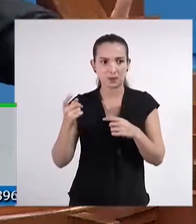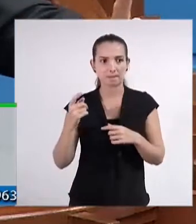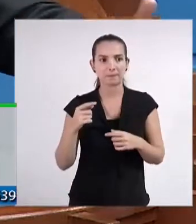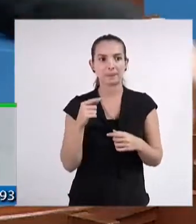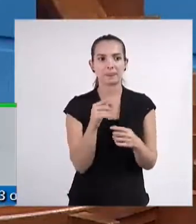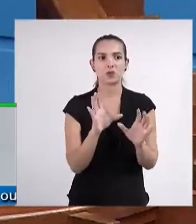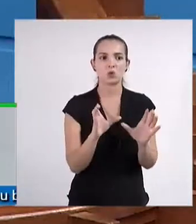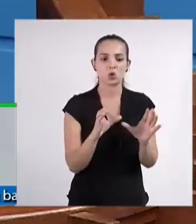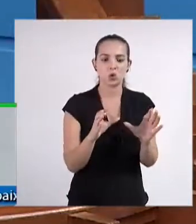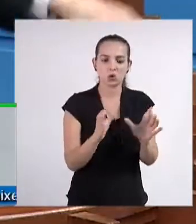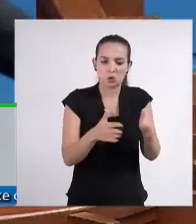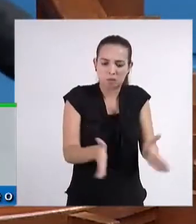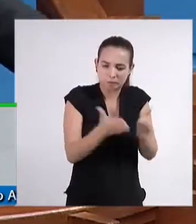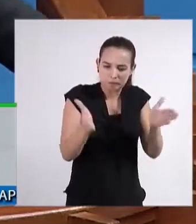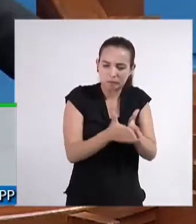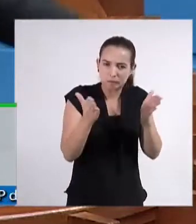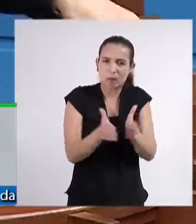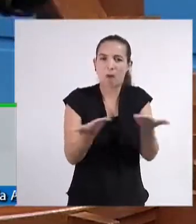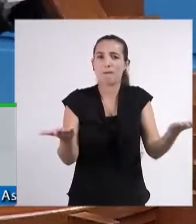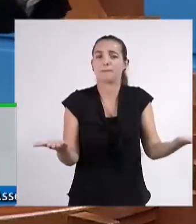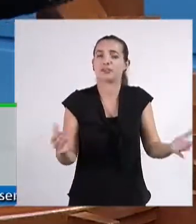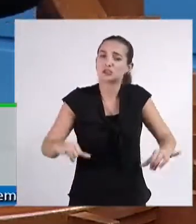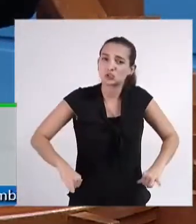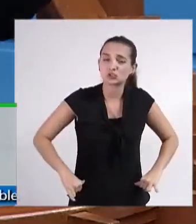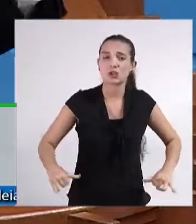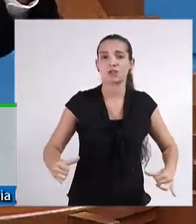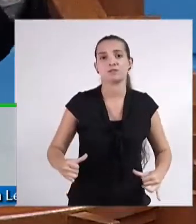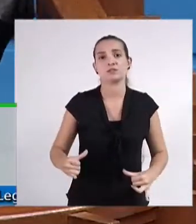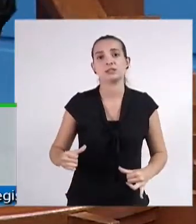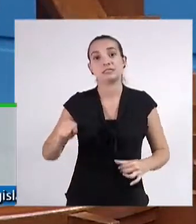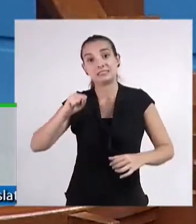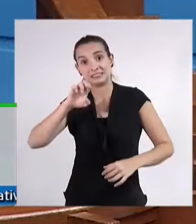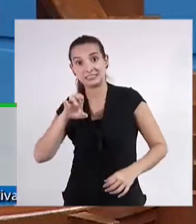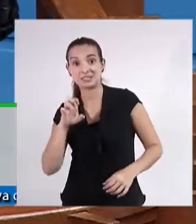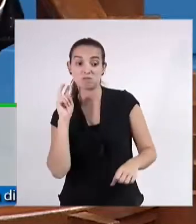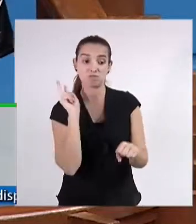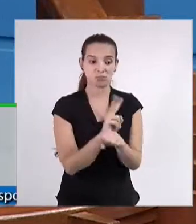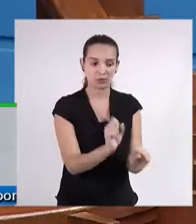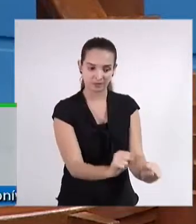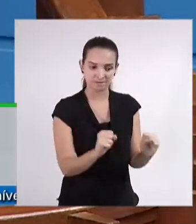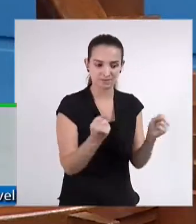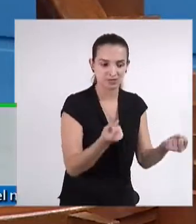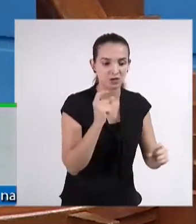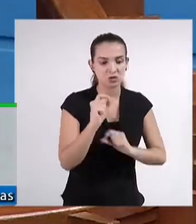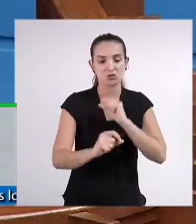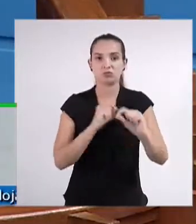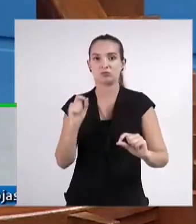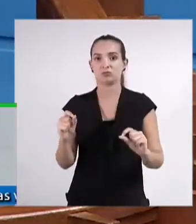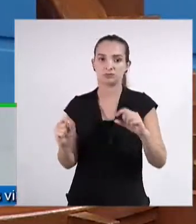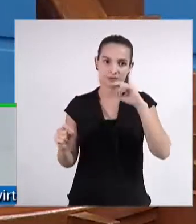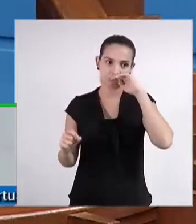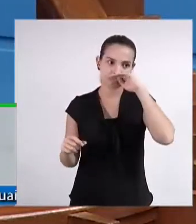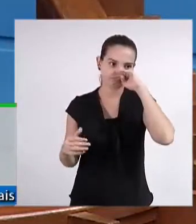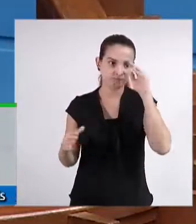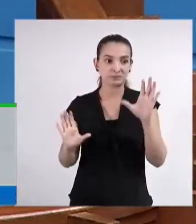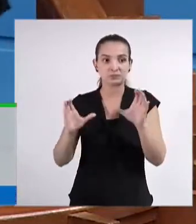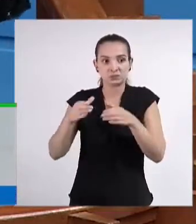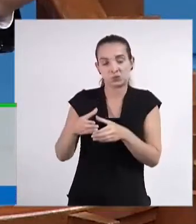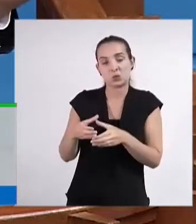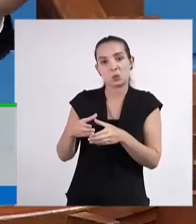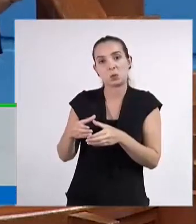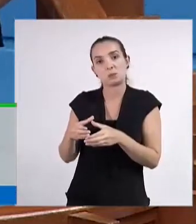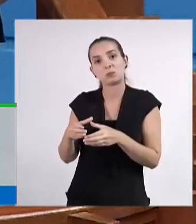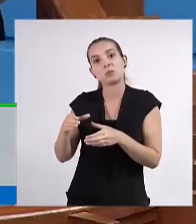coitados, miseráveis, fala, esse é comunista. Então, a ABIN está vendo que tem bispos comunistas,